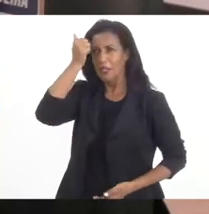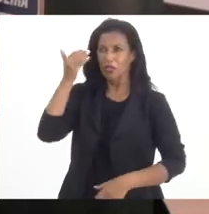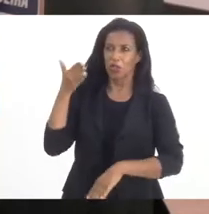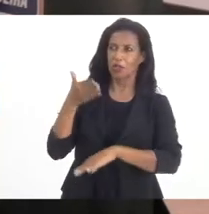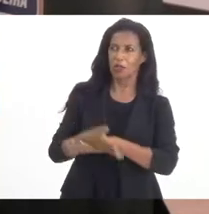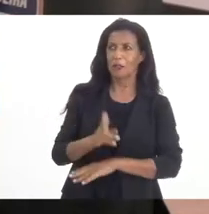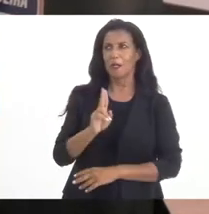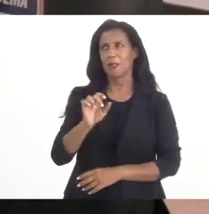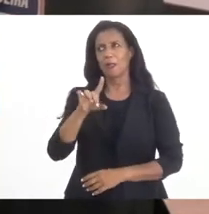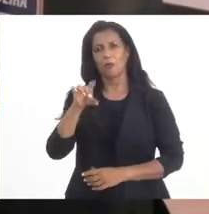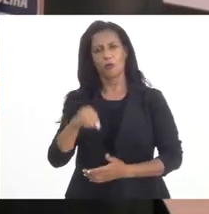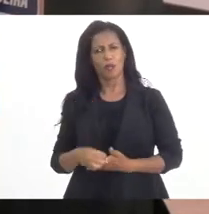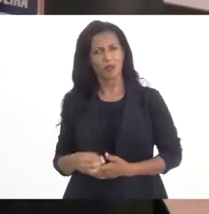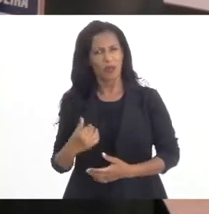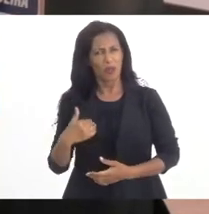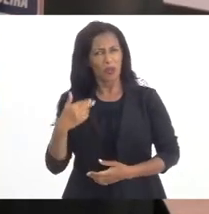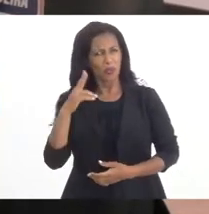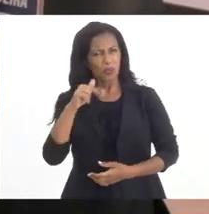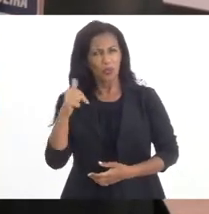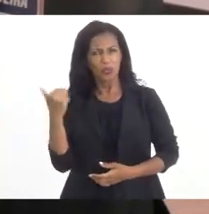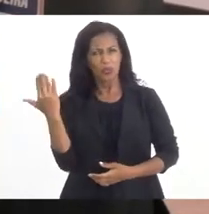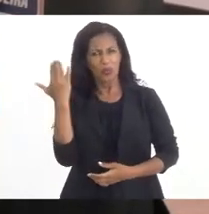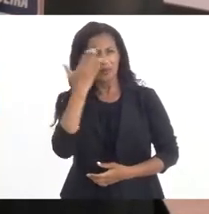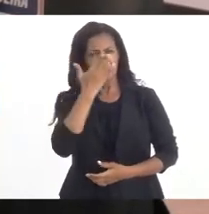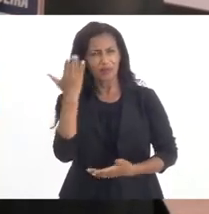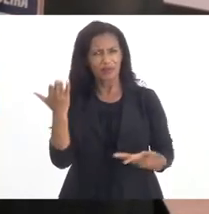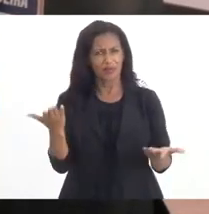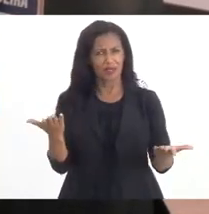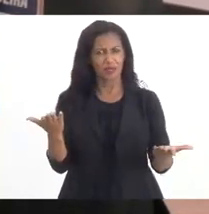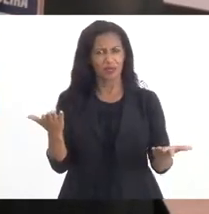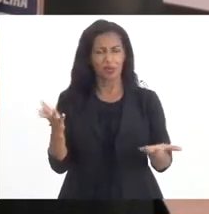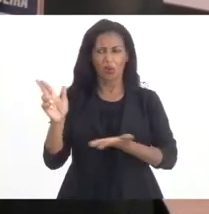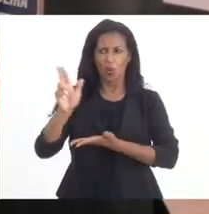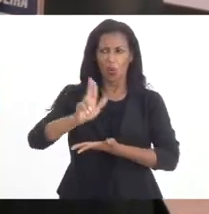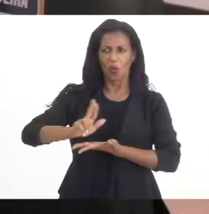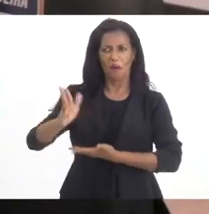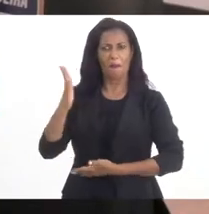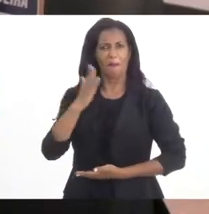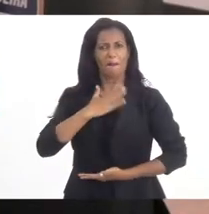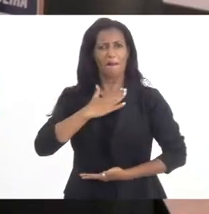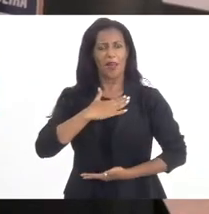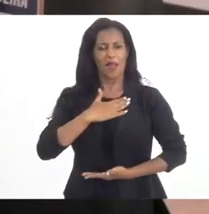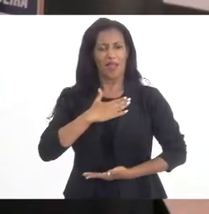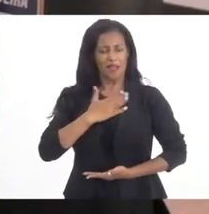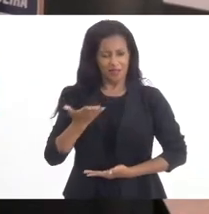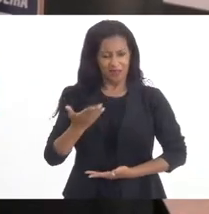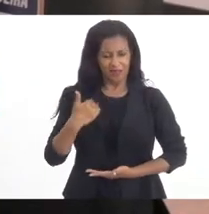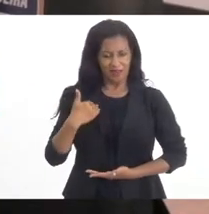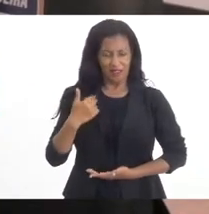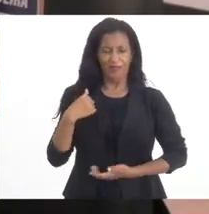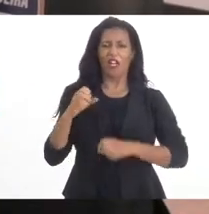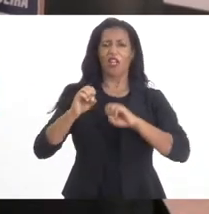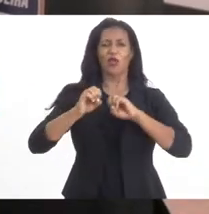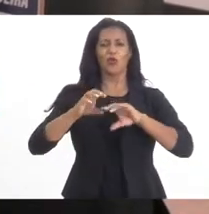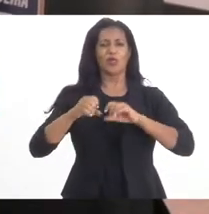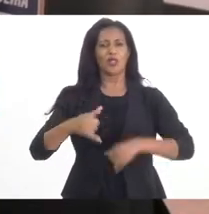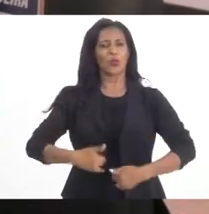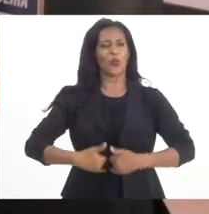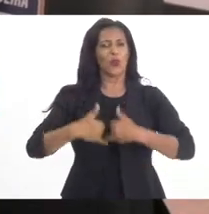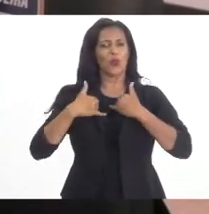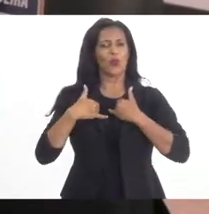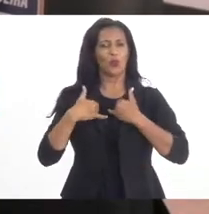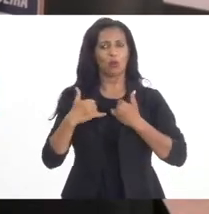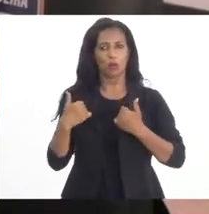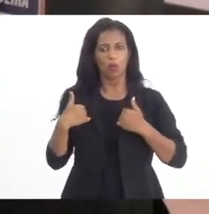UESO. E eu nunca vi isso. Uma universidade pública é onde você deveria bater no peito e dizer que dá aula ali com orgulho.